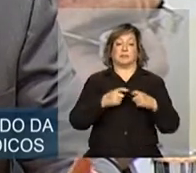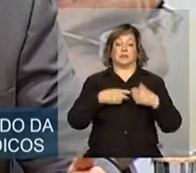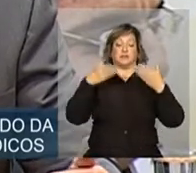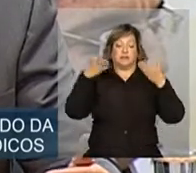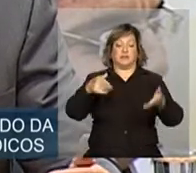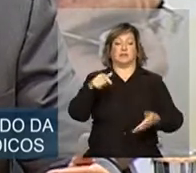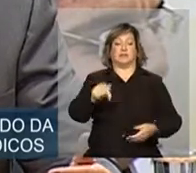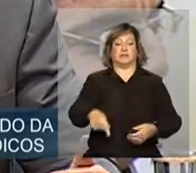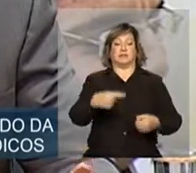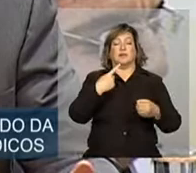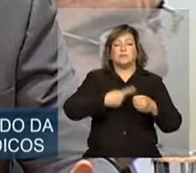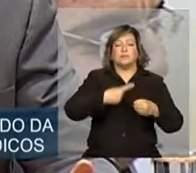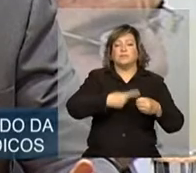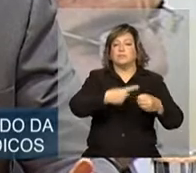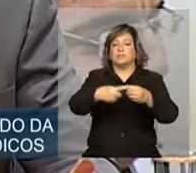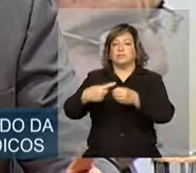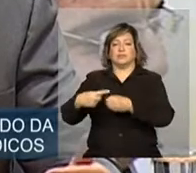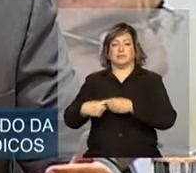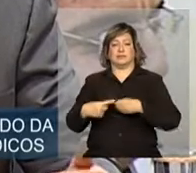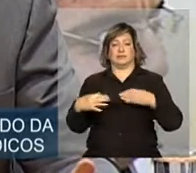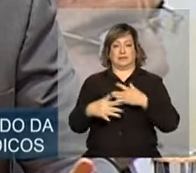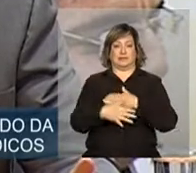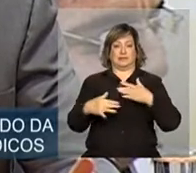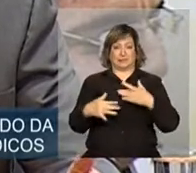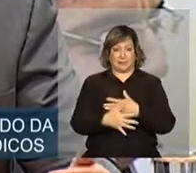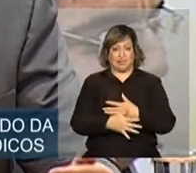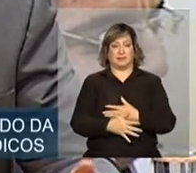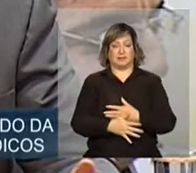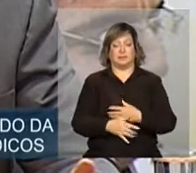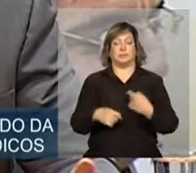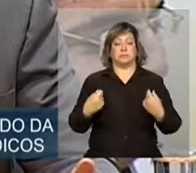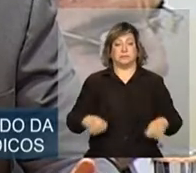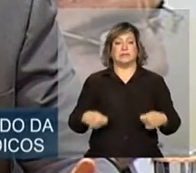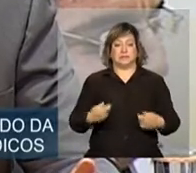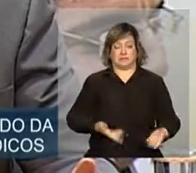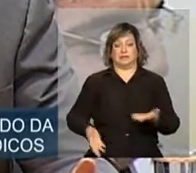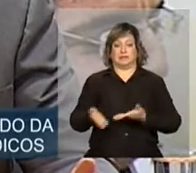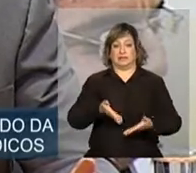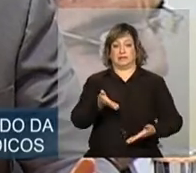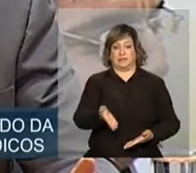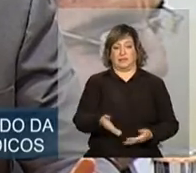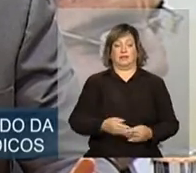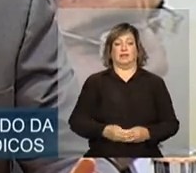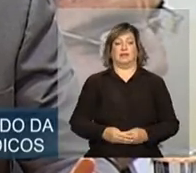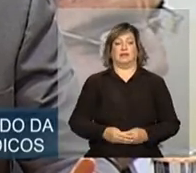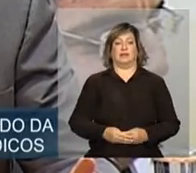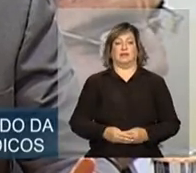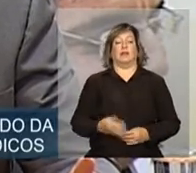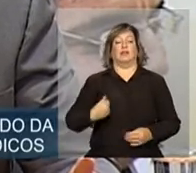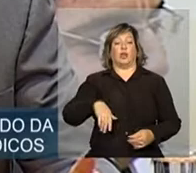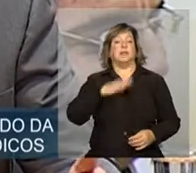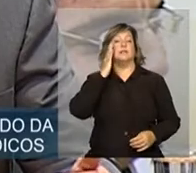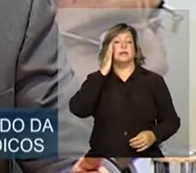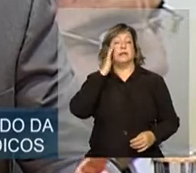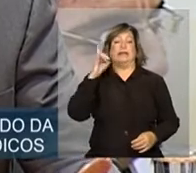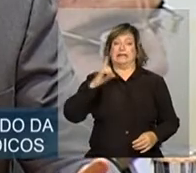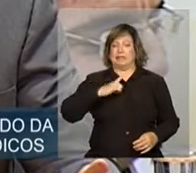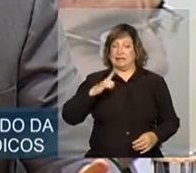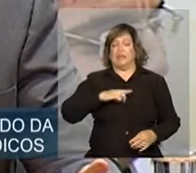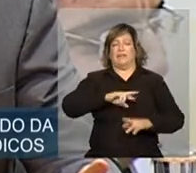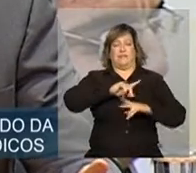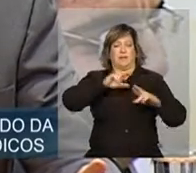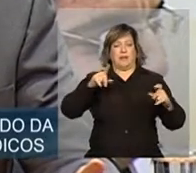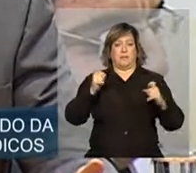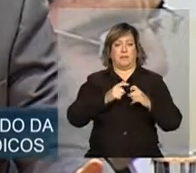na periferia das grandes cidades ou seja as metropolitanas para serem atendidas nós sabemos que tem vários médicos